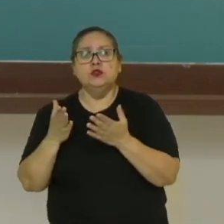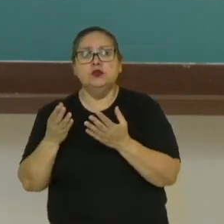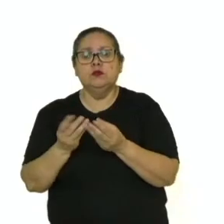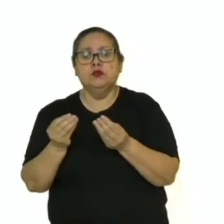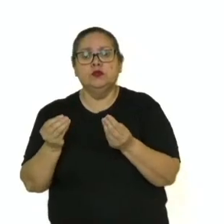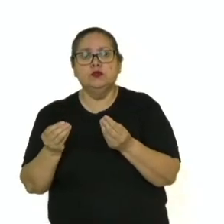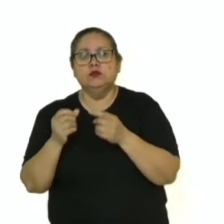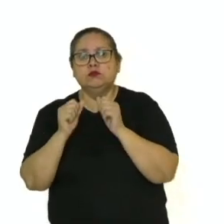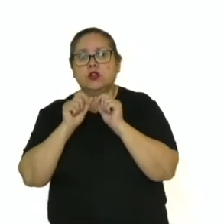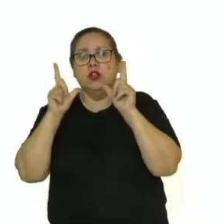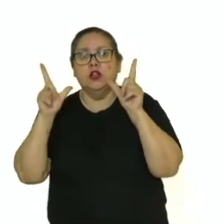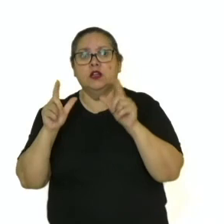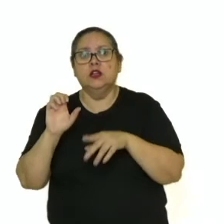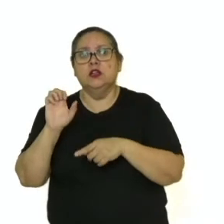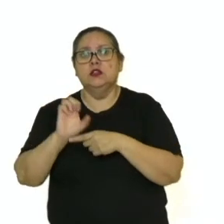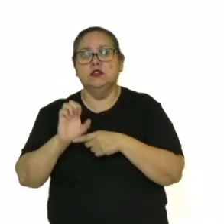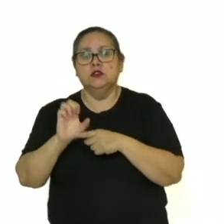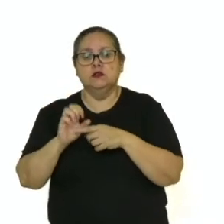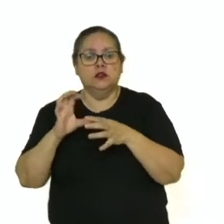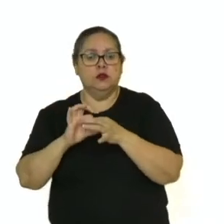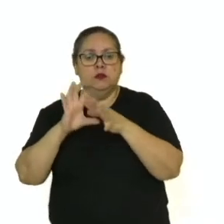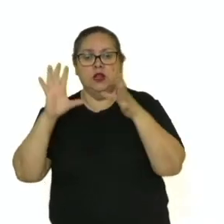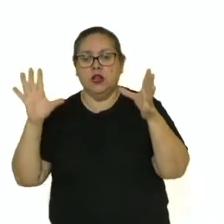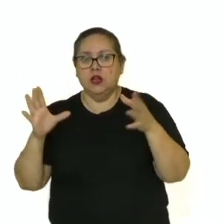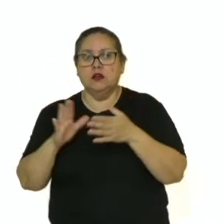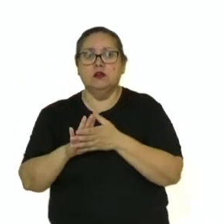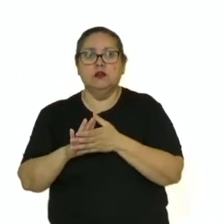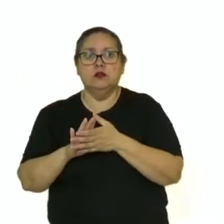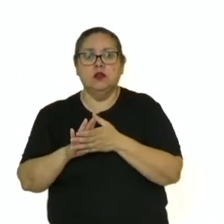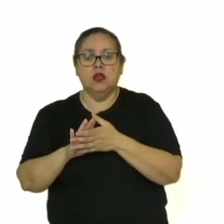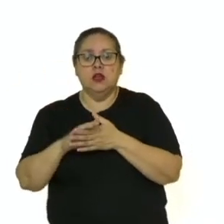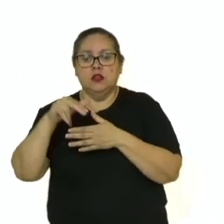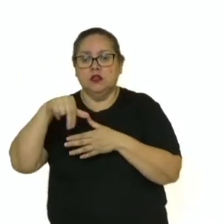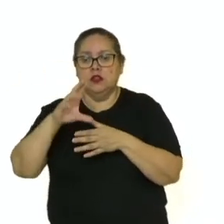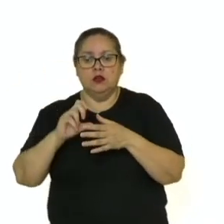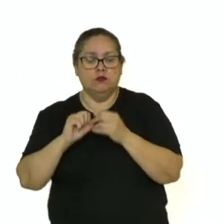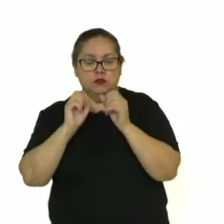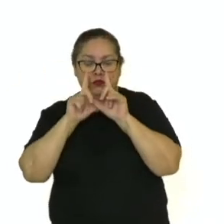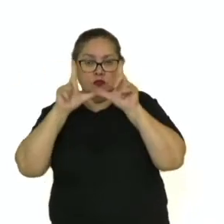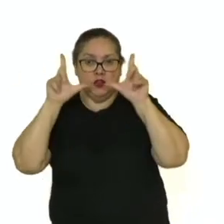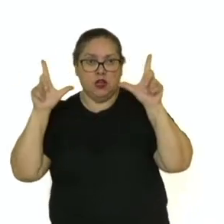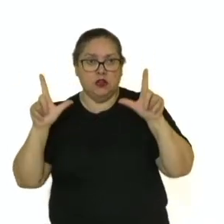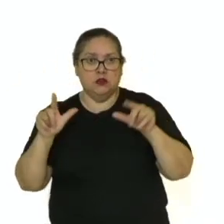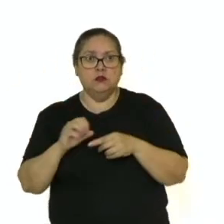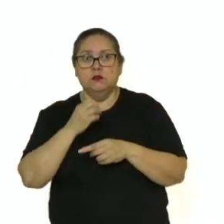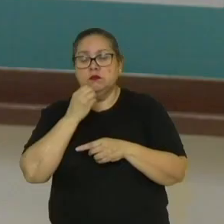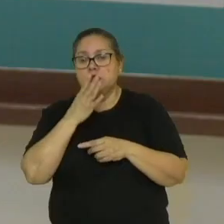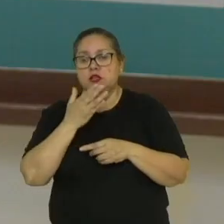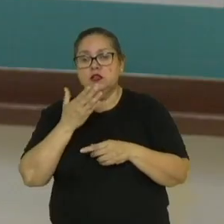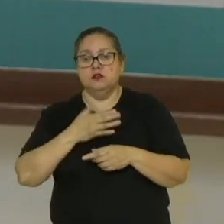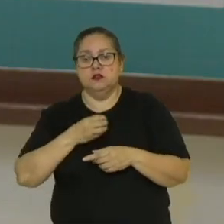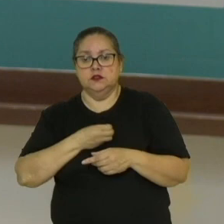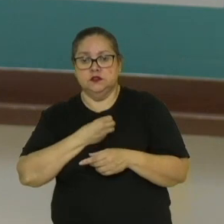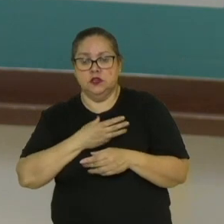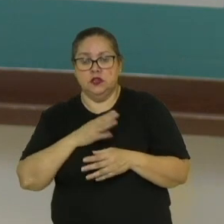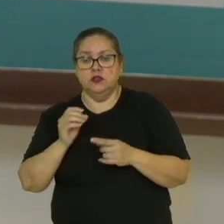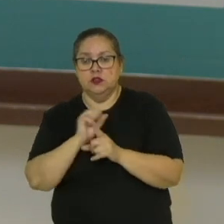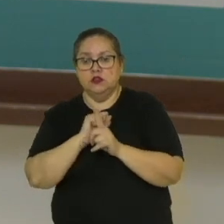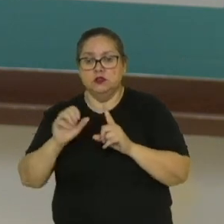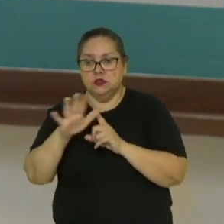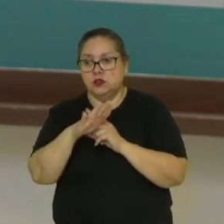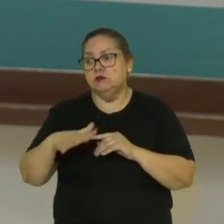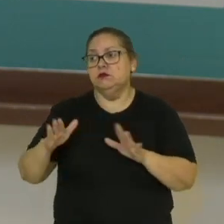muito claramente estados, né, o Estado liberal, ele é claro, o Estado neoliberal, ele é muito claro, o Estado do bem-estar social também, ele está por